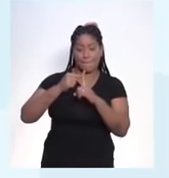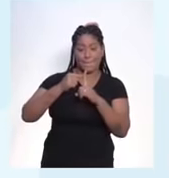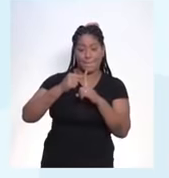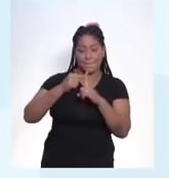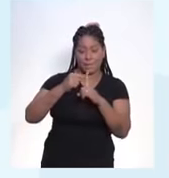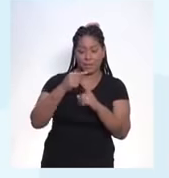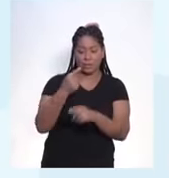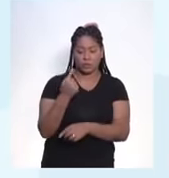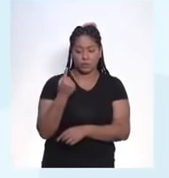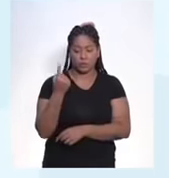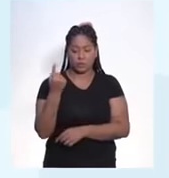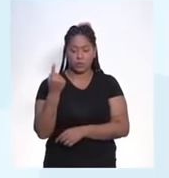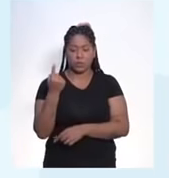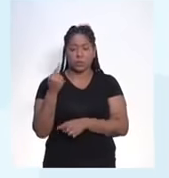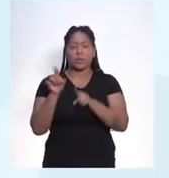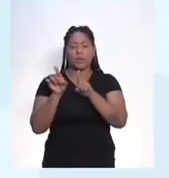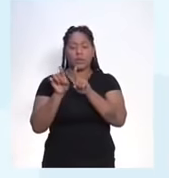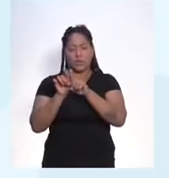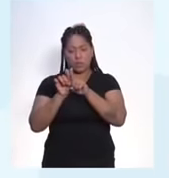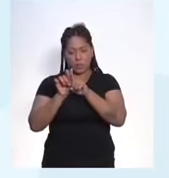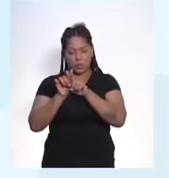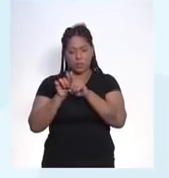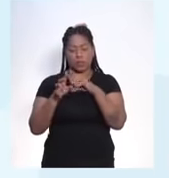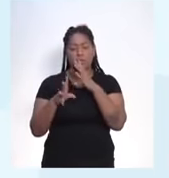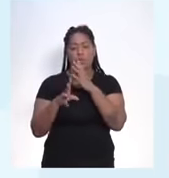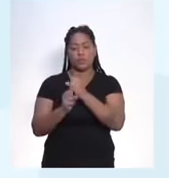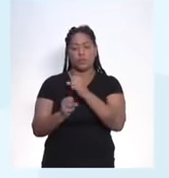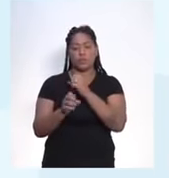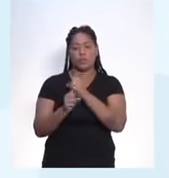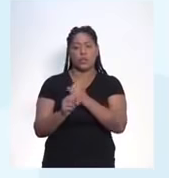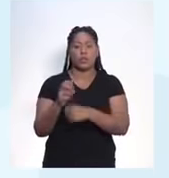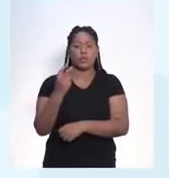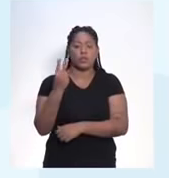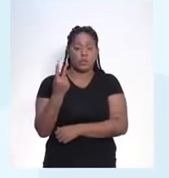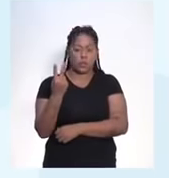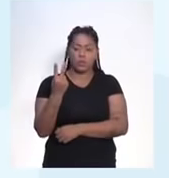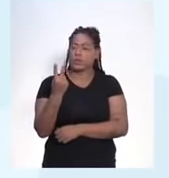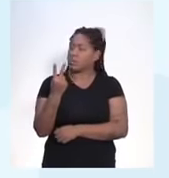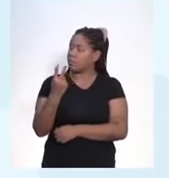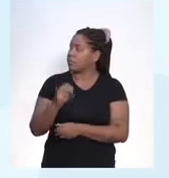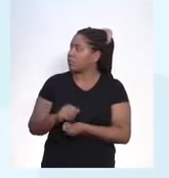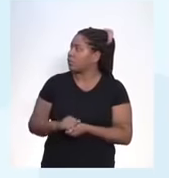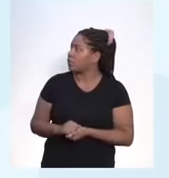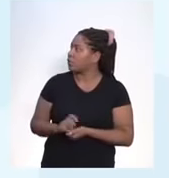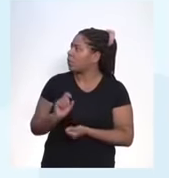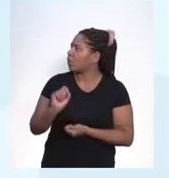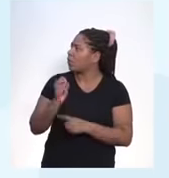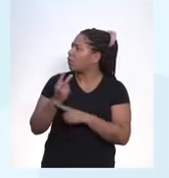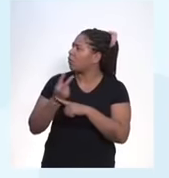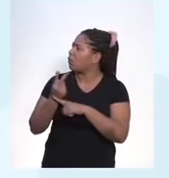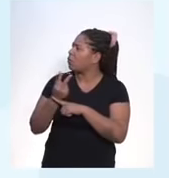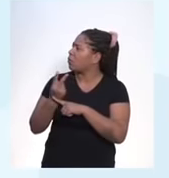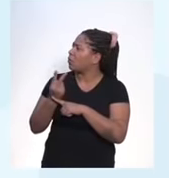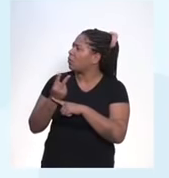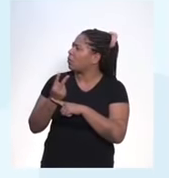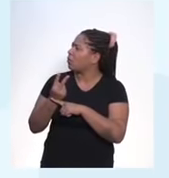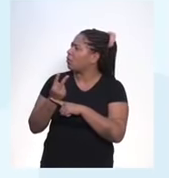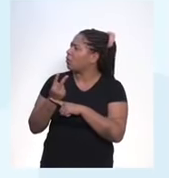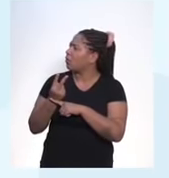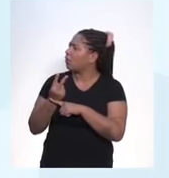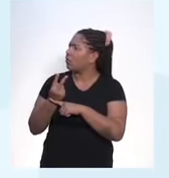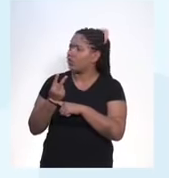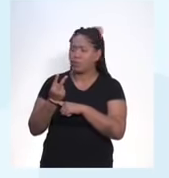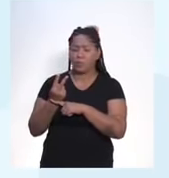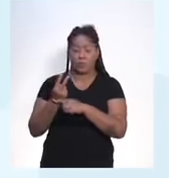da abscissa e eu somei 2 na ordenada o que que eu quero que vocês localizem eu acho que talvez